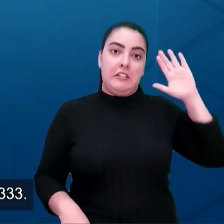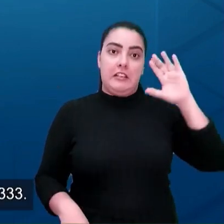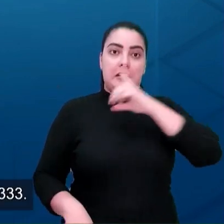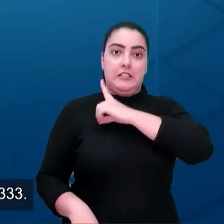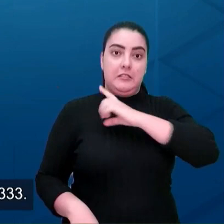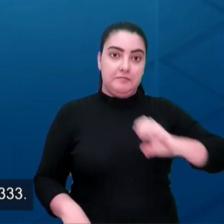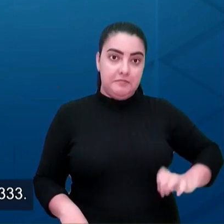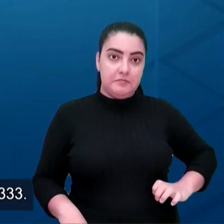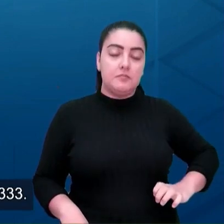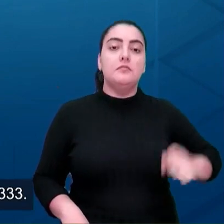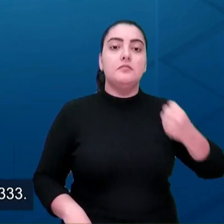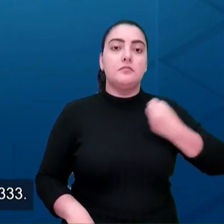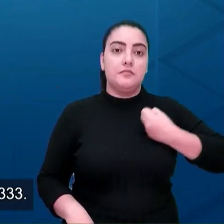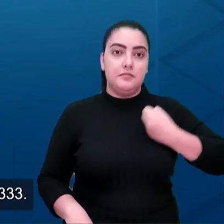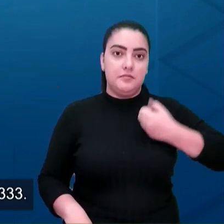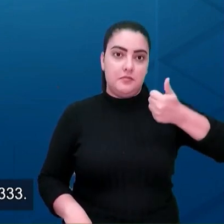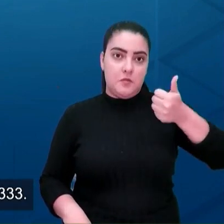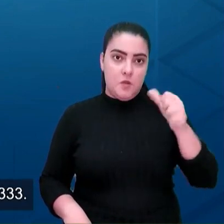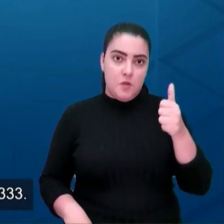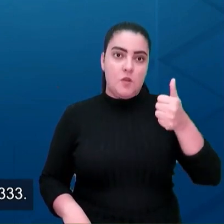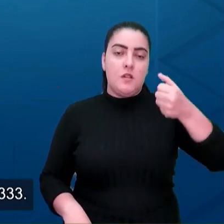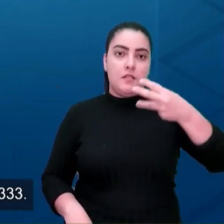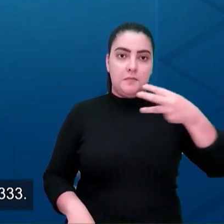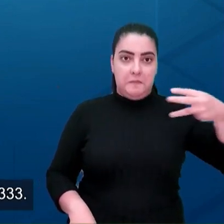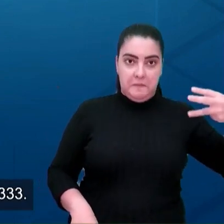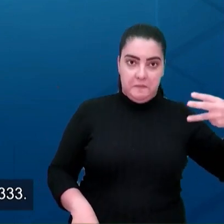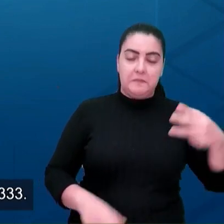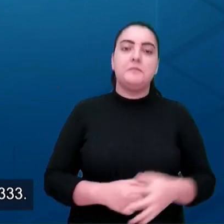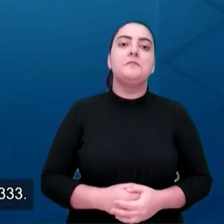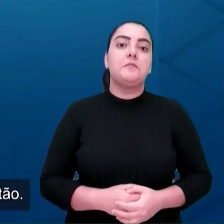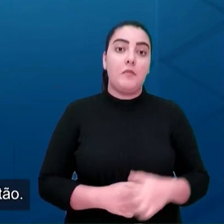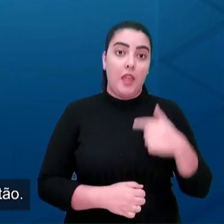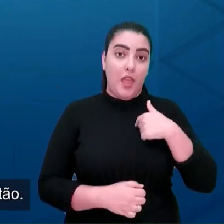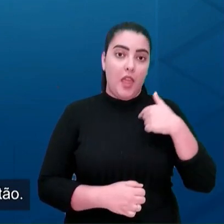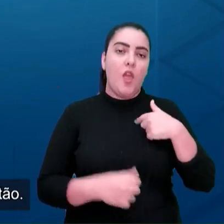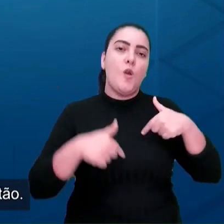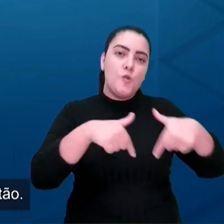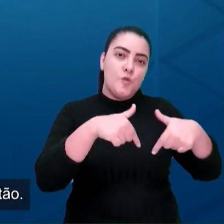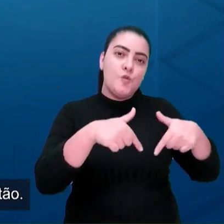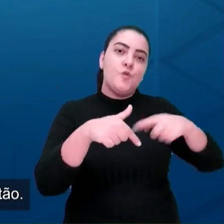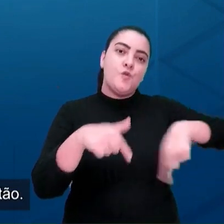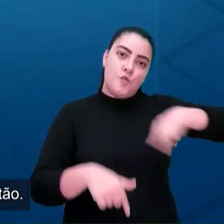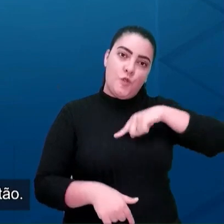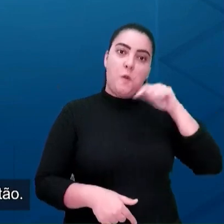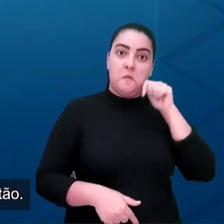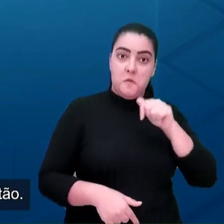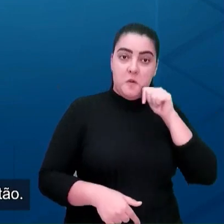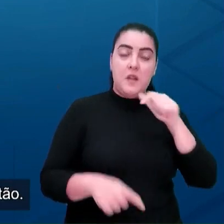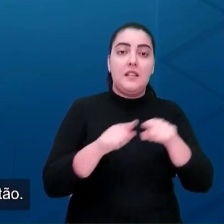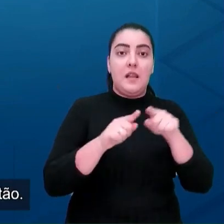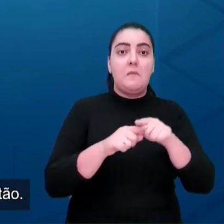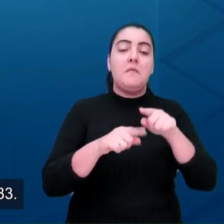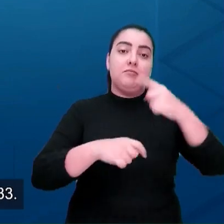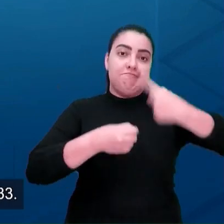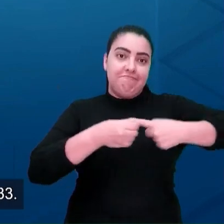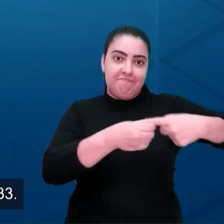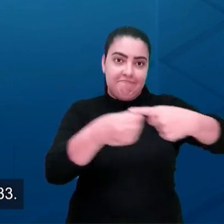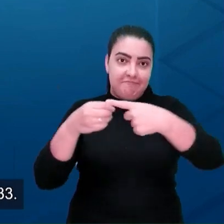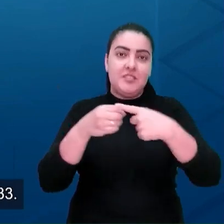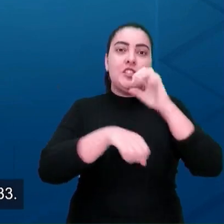Coutinho, candidata a deputada estadual, com o número 11333. Estou na luta por nós mulheres e pelo nosso